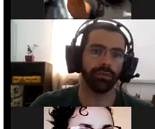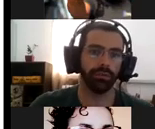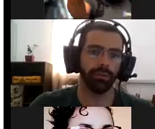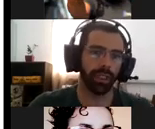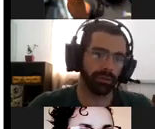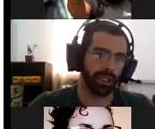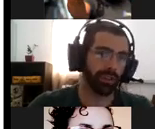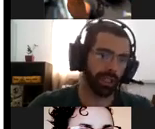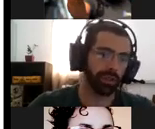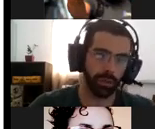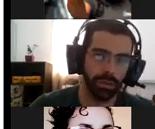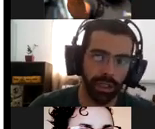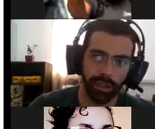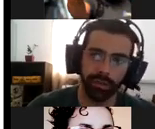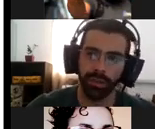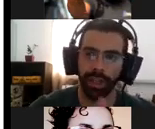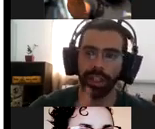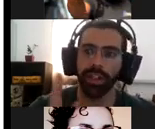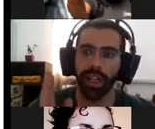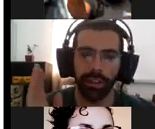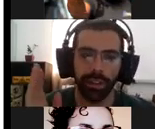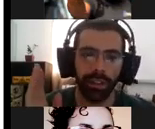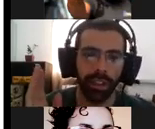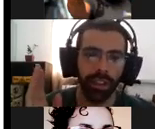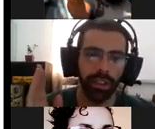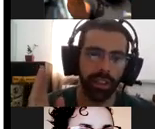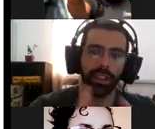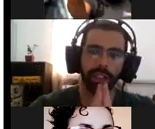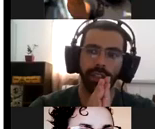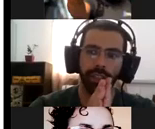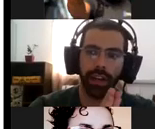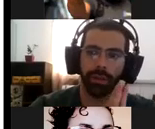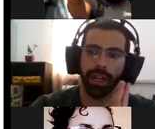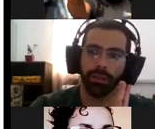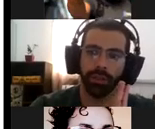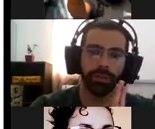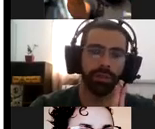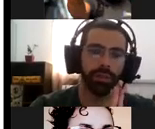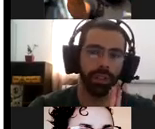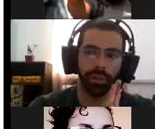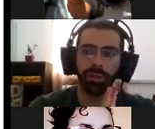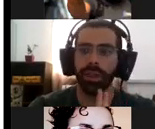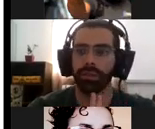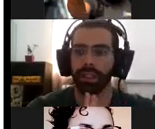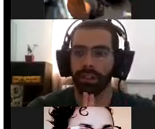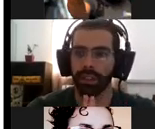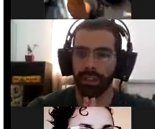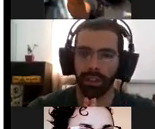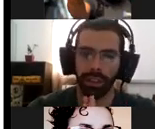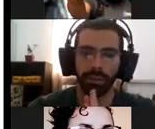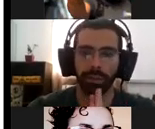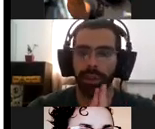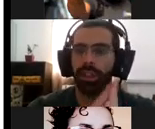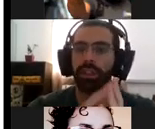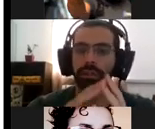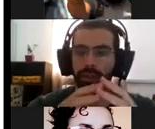fizeram um estudo testando diferentes variáveis e chegaram a uma causa de os leilões do eBay não se adequam a essa